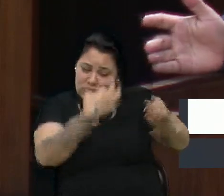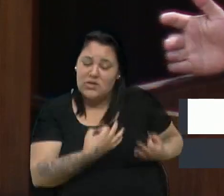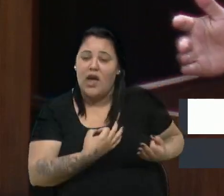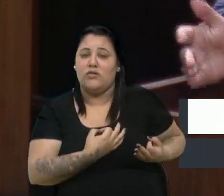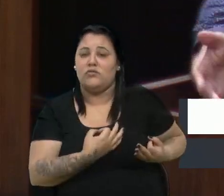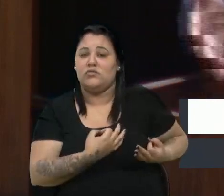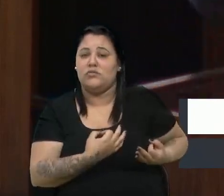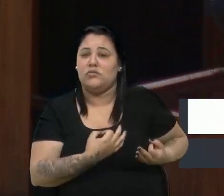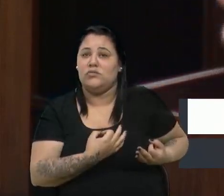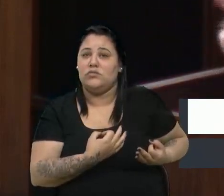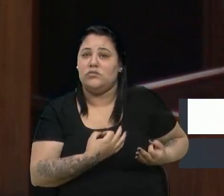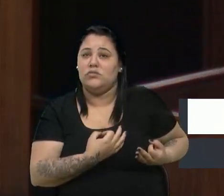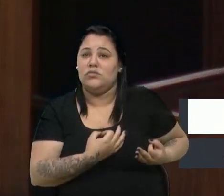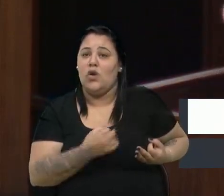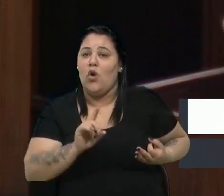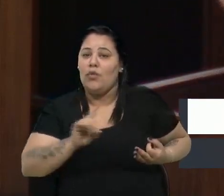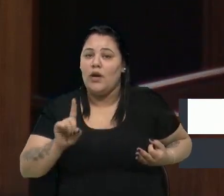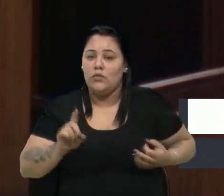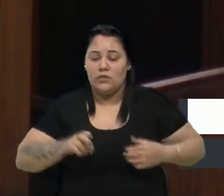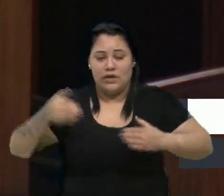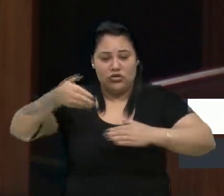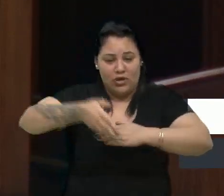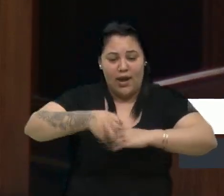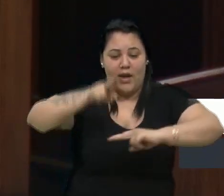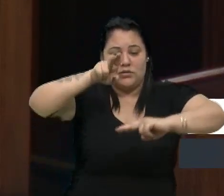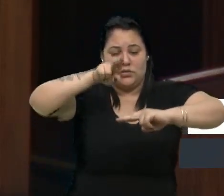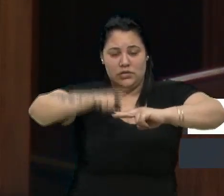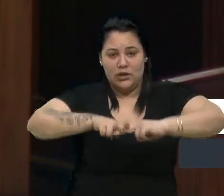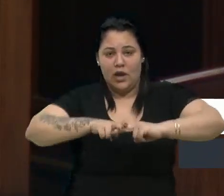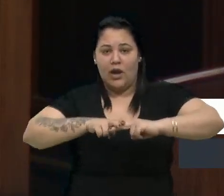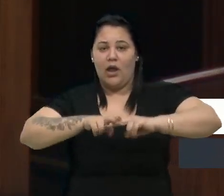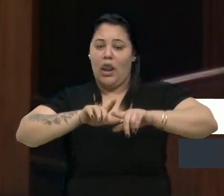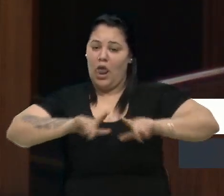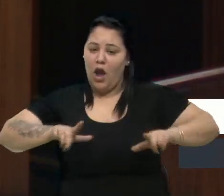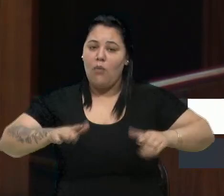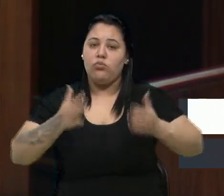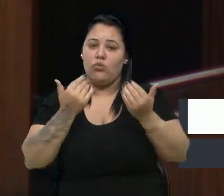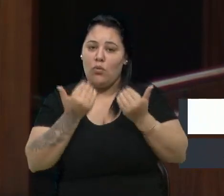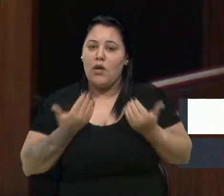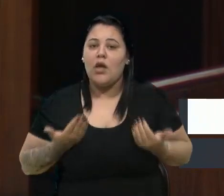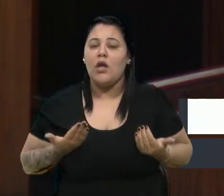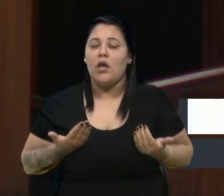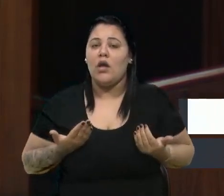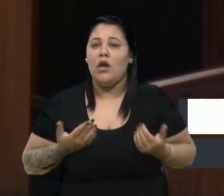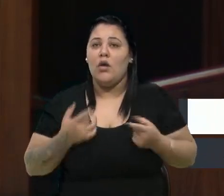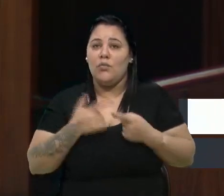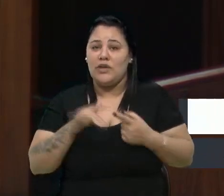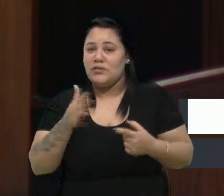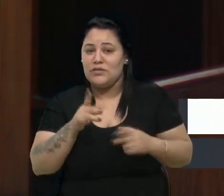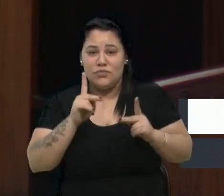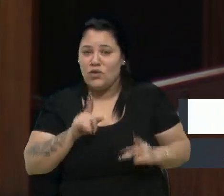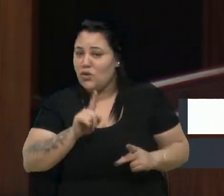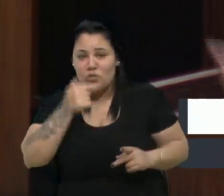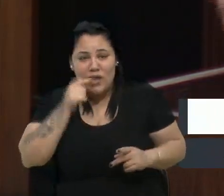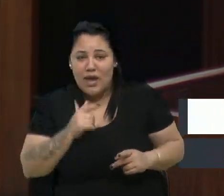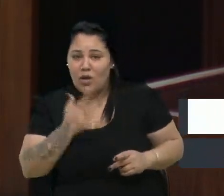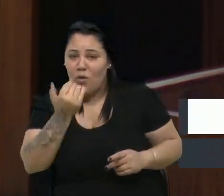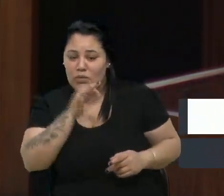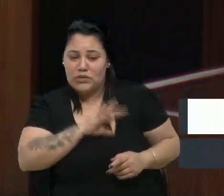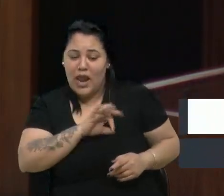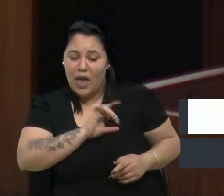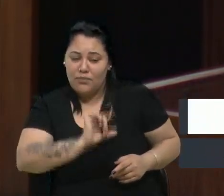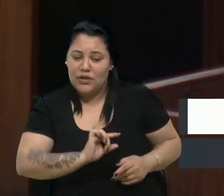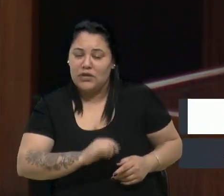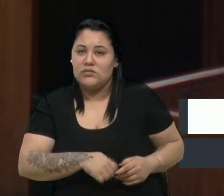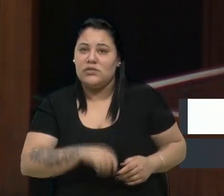não? Sentar, chegar. Porque às vezes as pessoas não conseguem com salário mínimo. Quem é que consegue comer